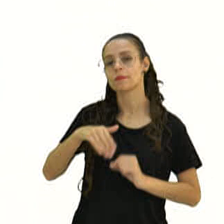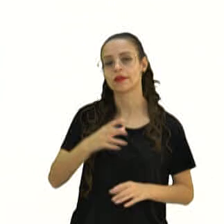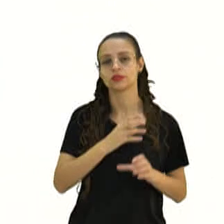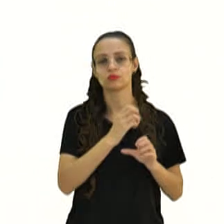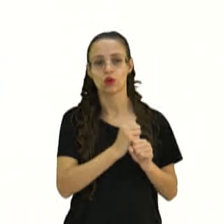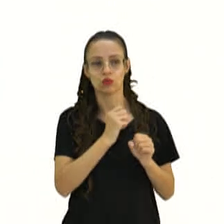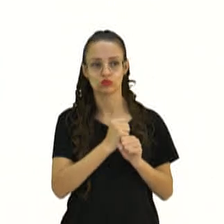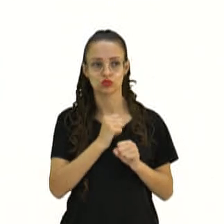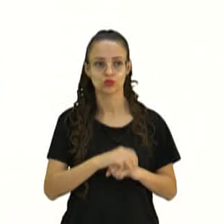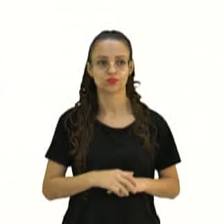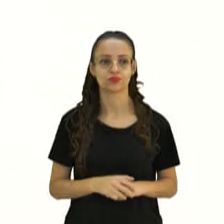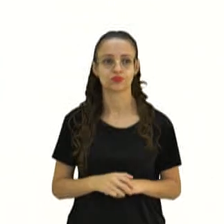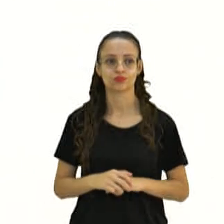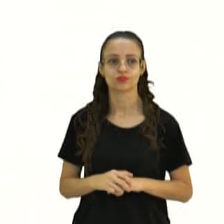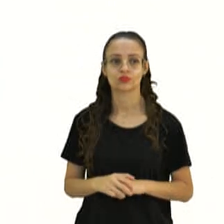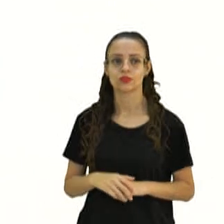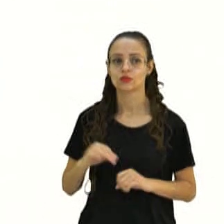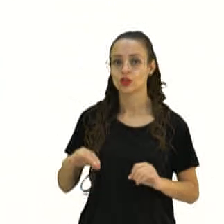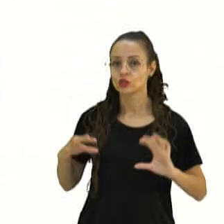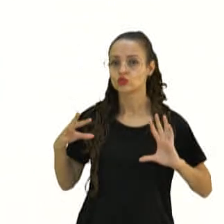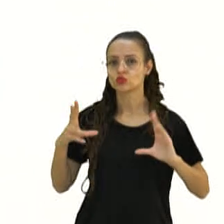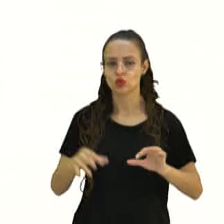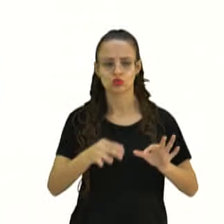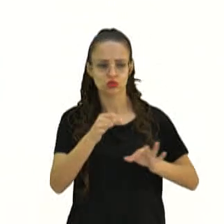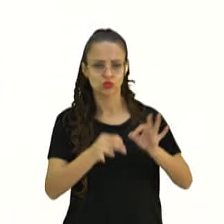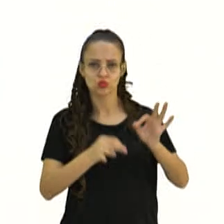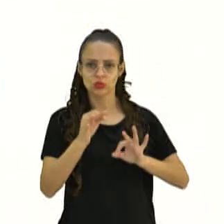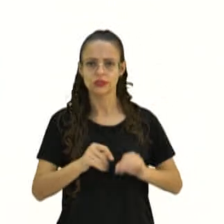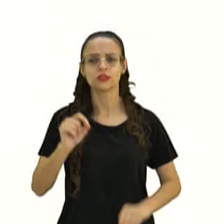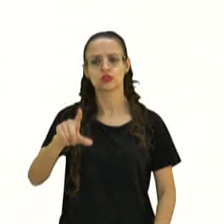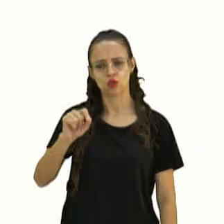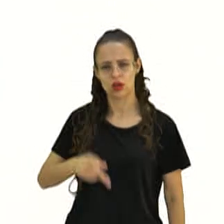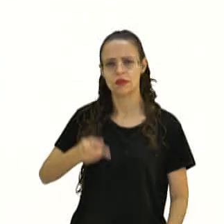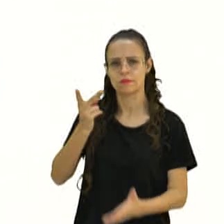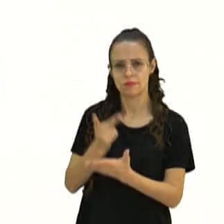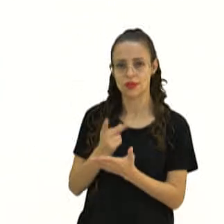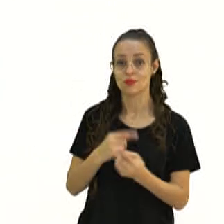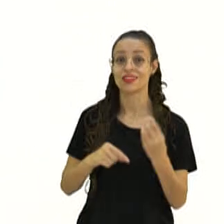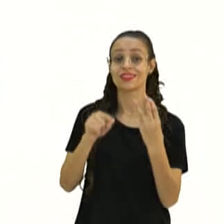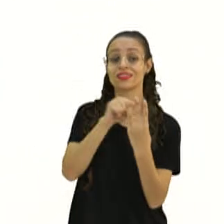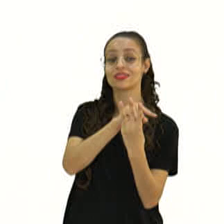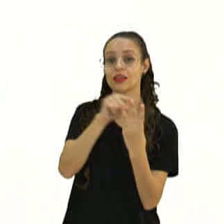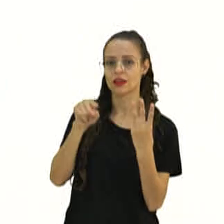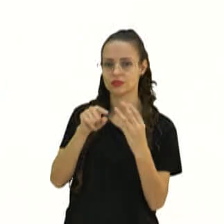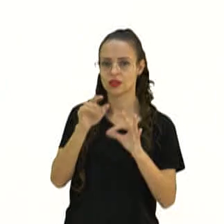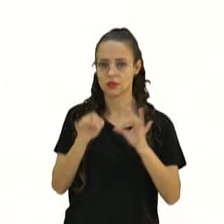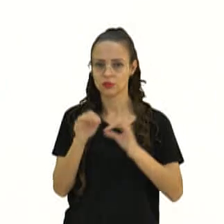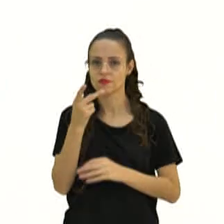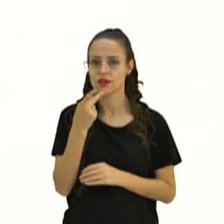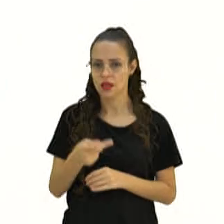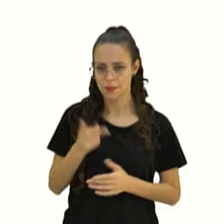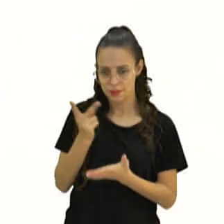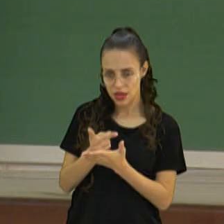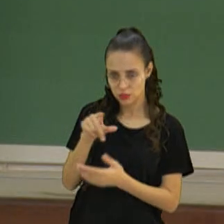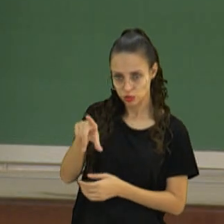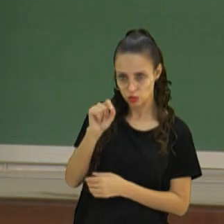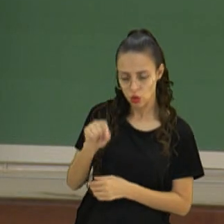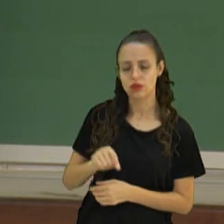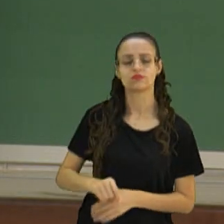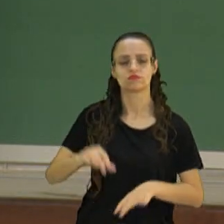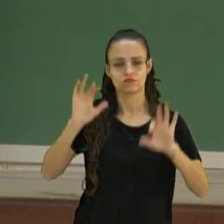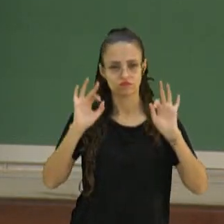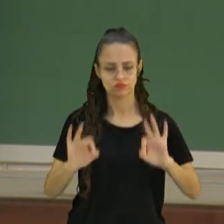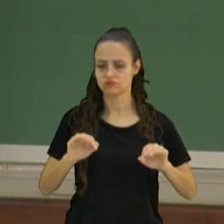temos a unânime, né? Quando todos os juízes escolhem o mesmo atleta, então são 3 árbitros. Se esses 3 árbitros escolhem o mesmo atleta, temos